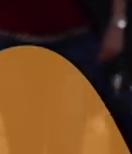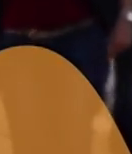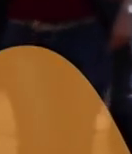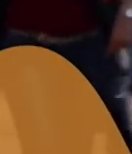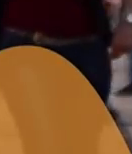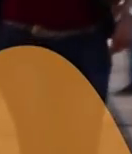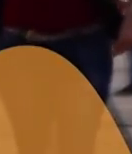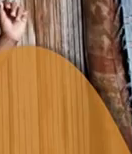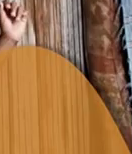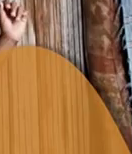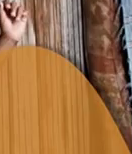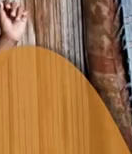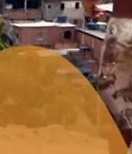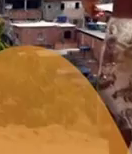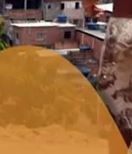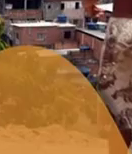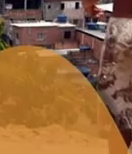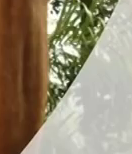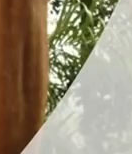w